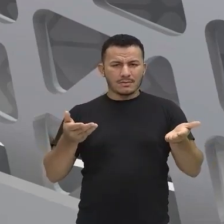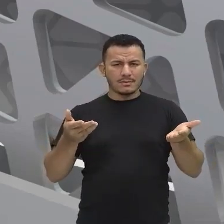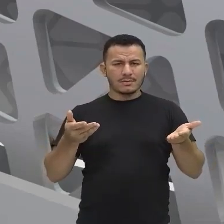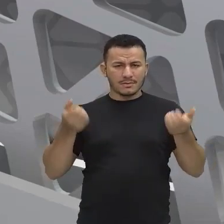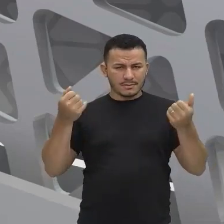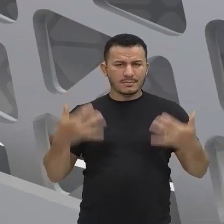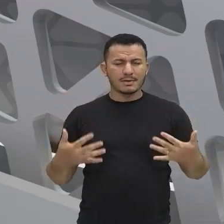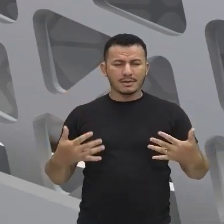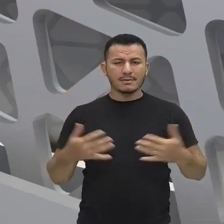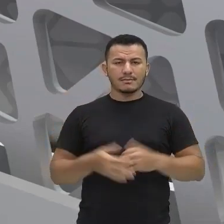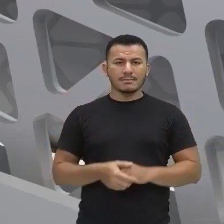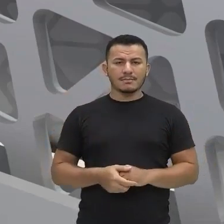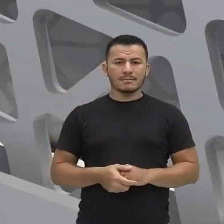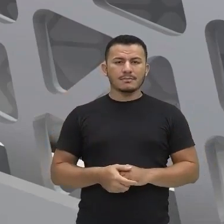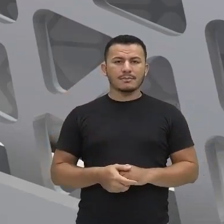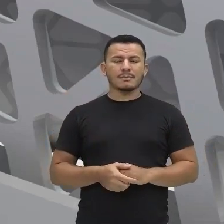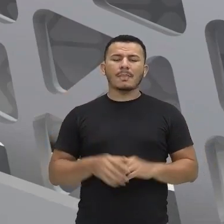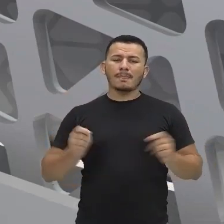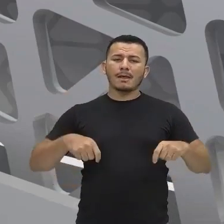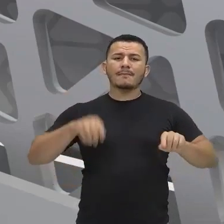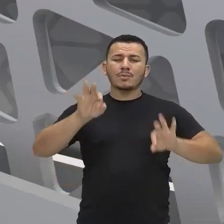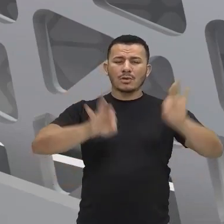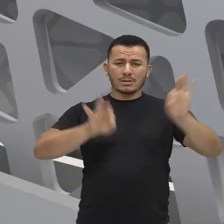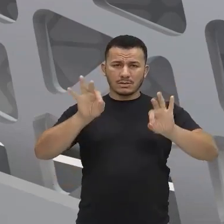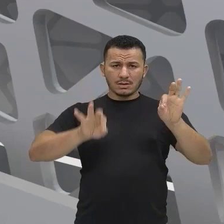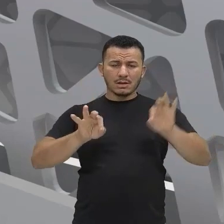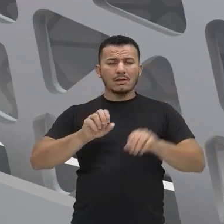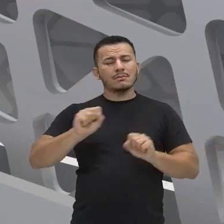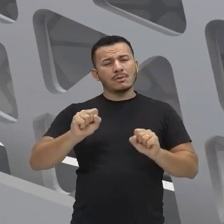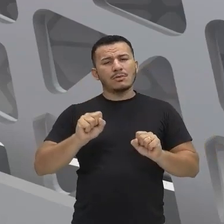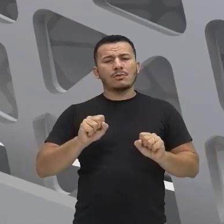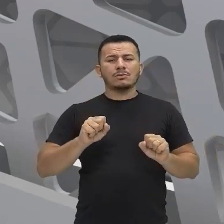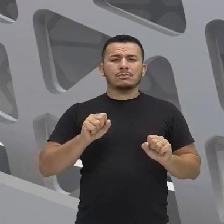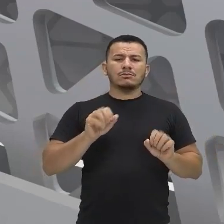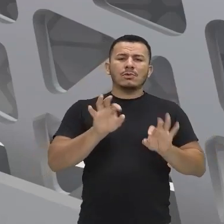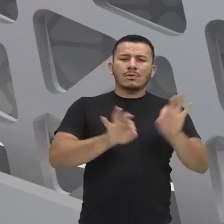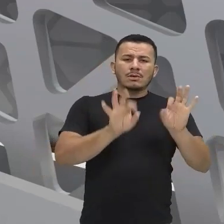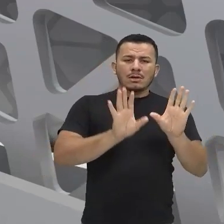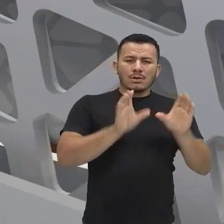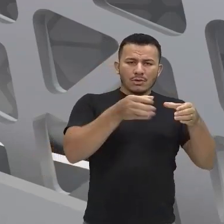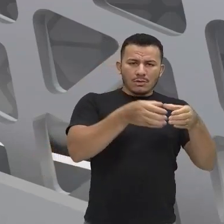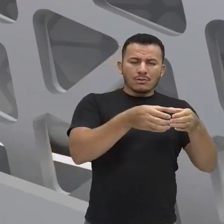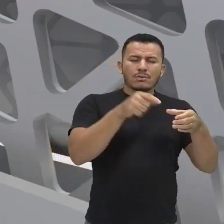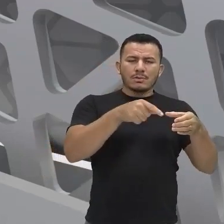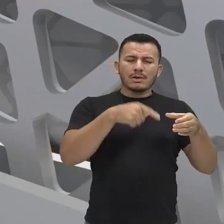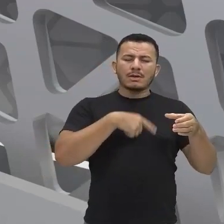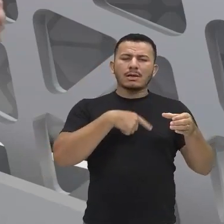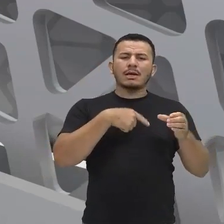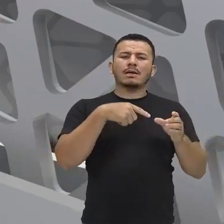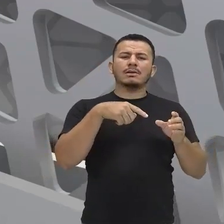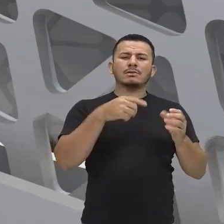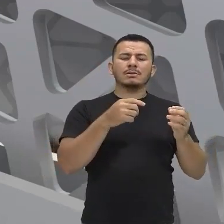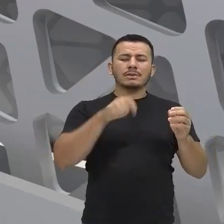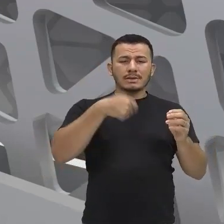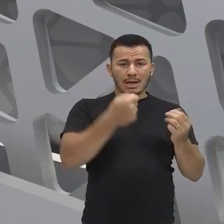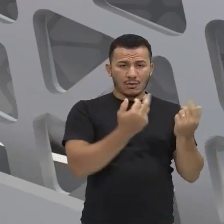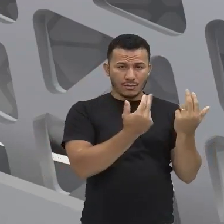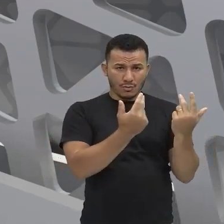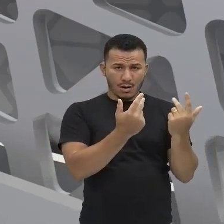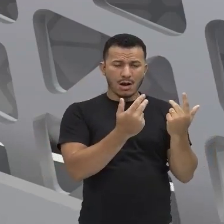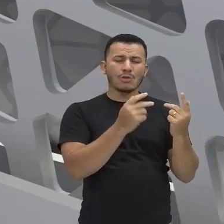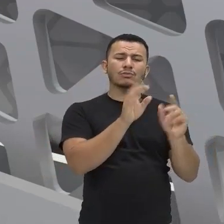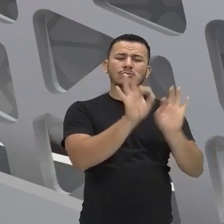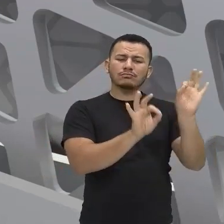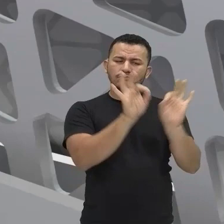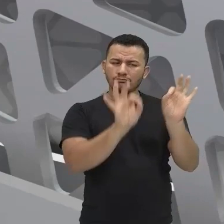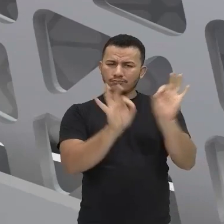para vocês. Organiza. Você pode colocar todos os números que possuem sinais iguais